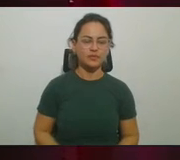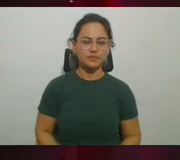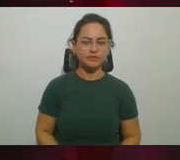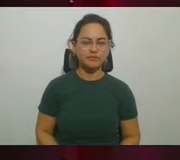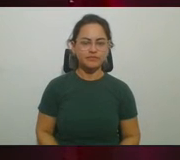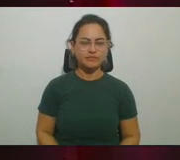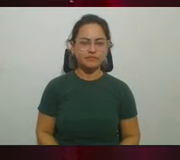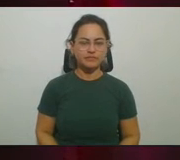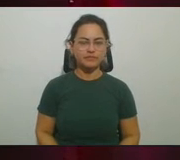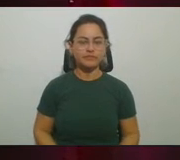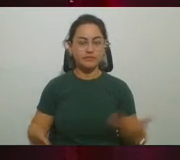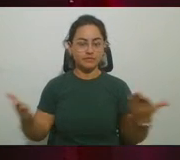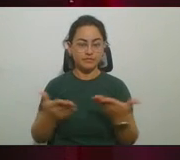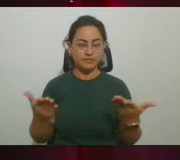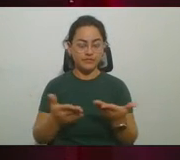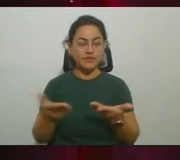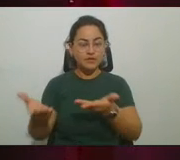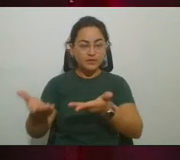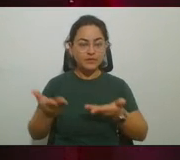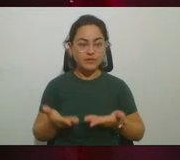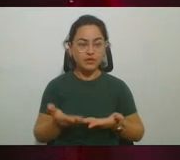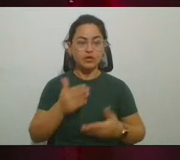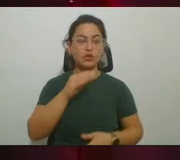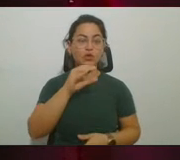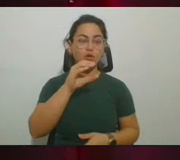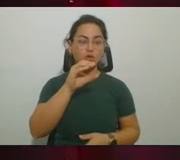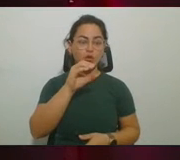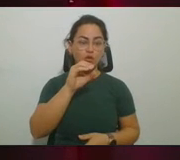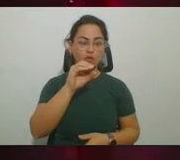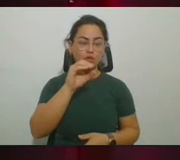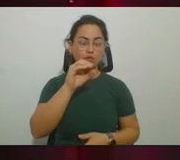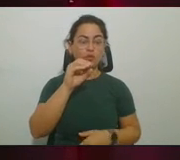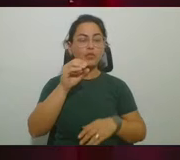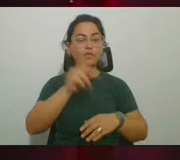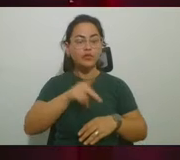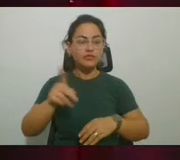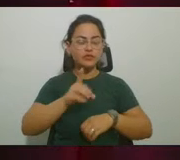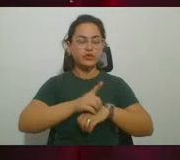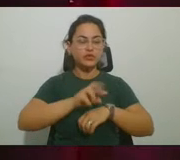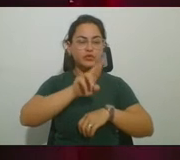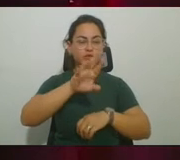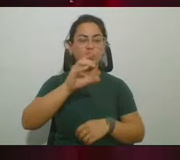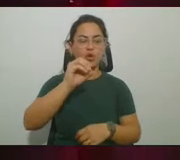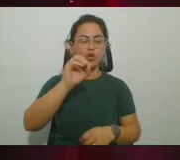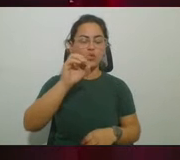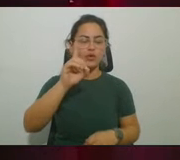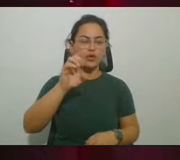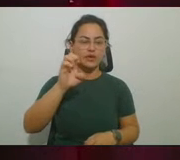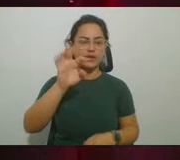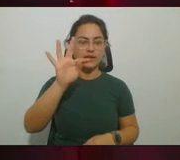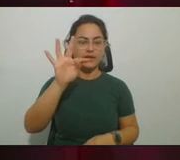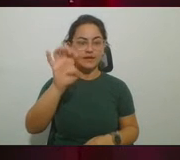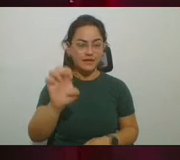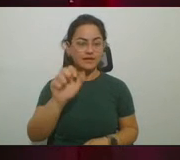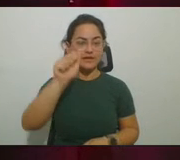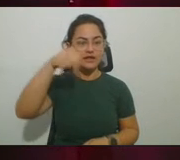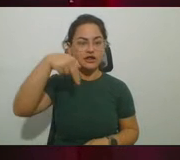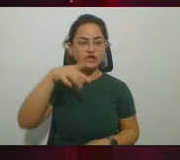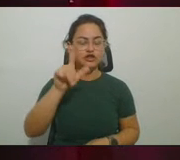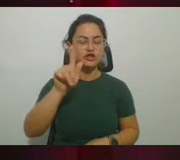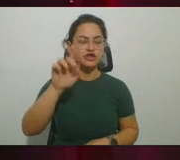edição, a artista convidada é a professora doutoranda Odete Angelina